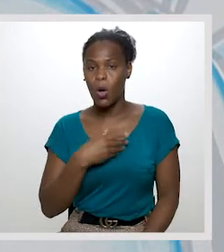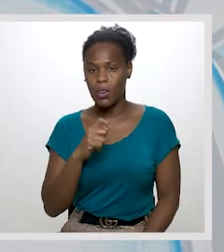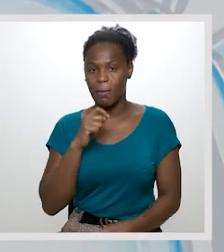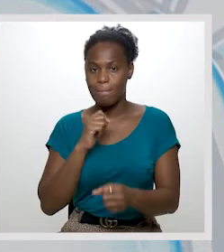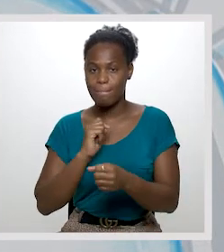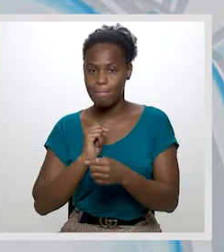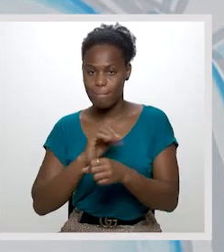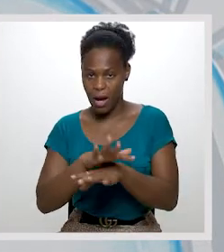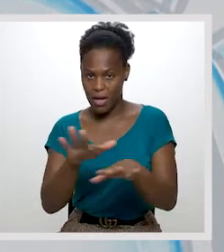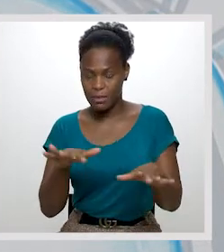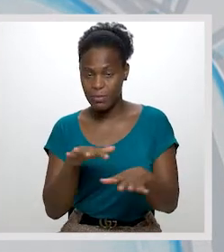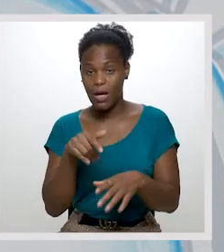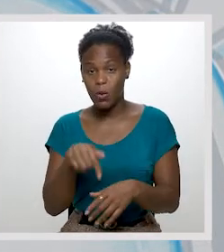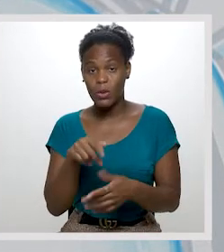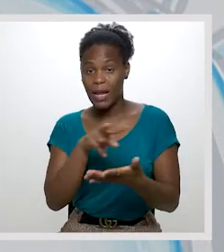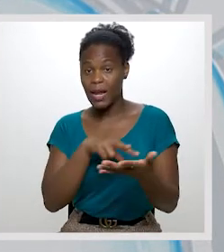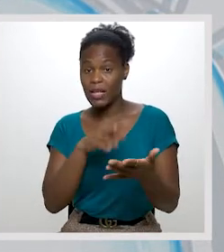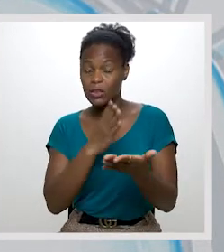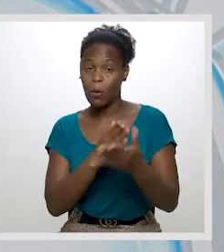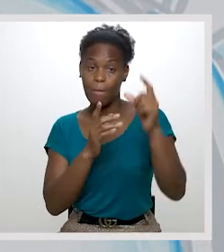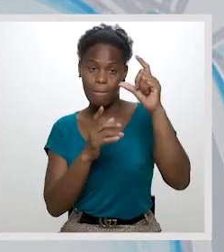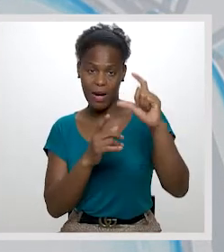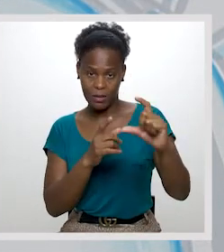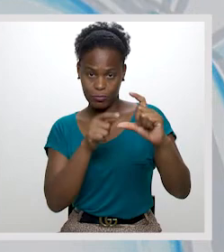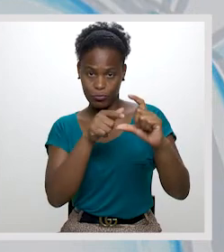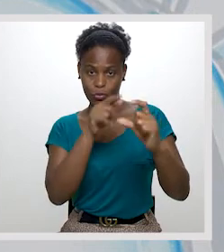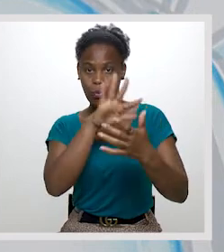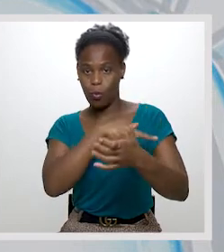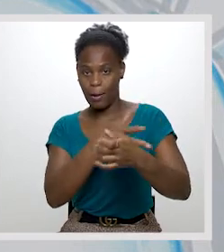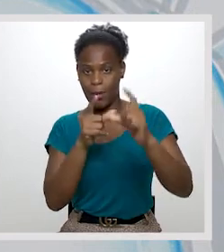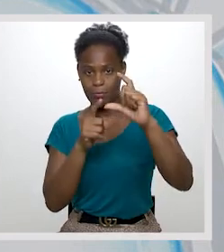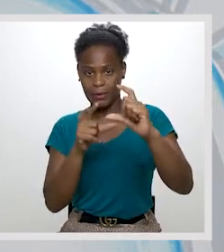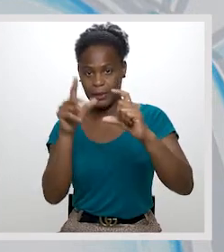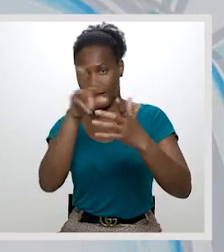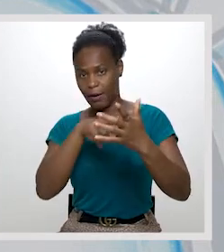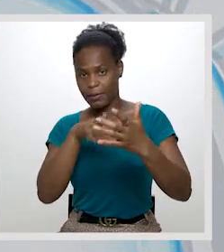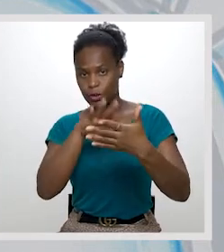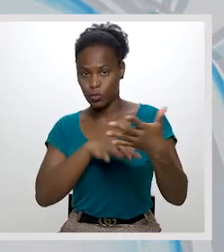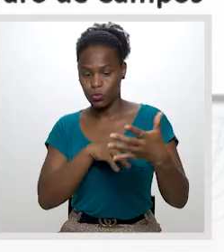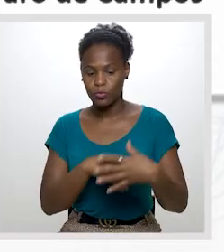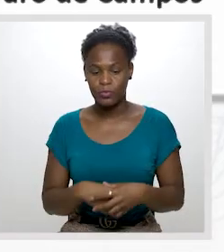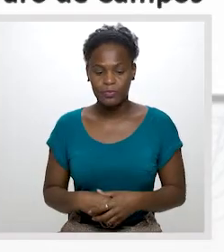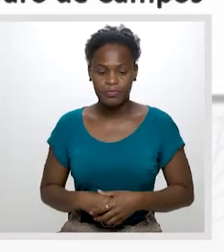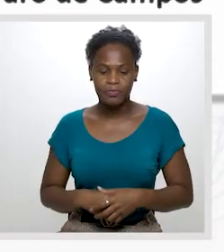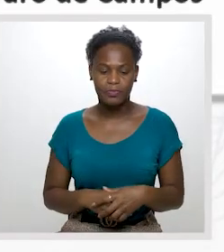Ode Marítima. O que nós vamos aqui ler é apenas um excerto desse poema.